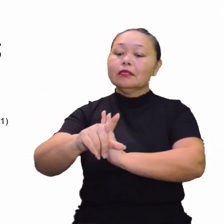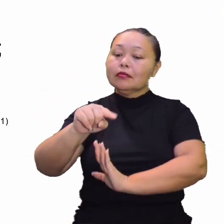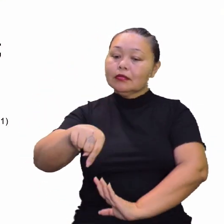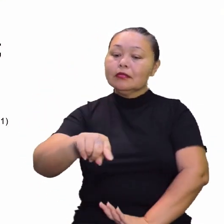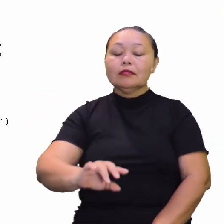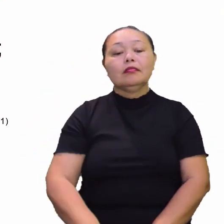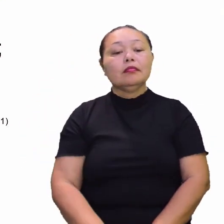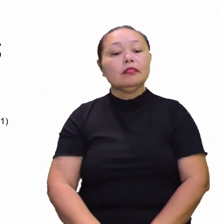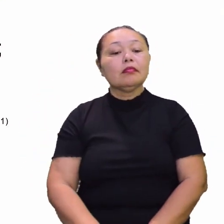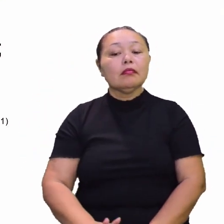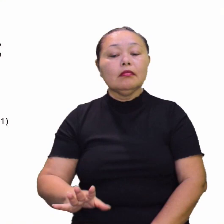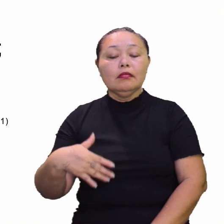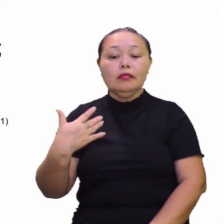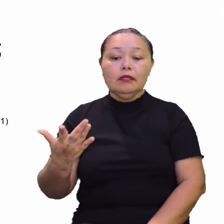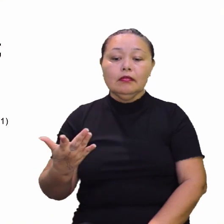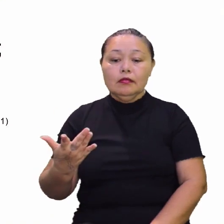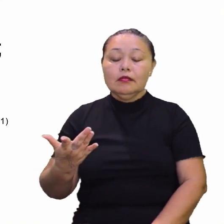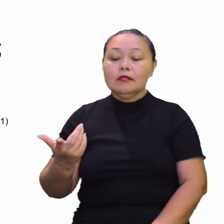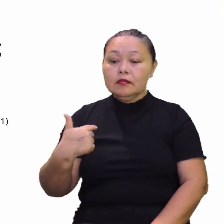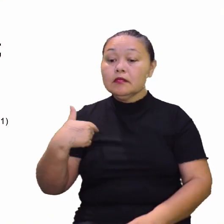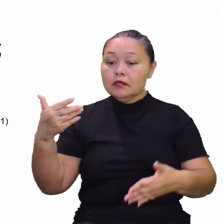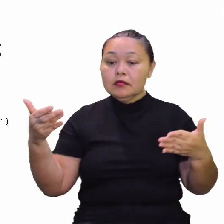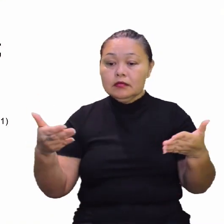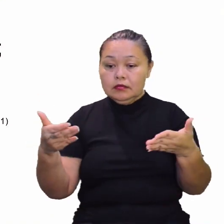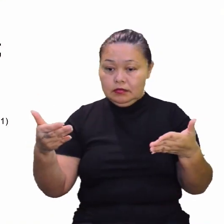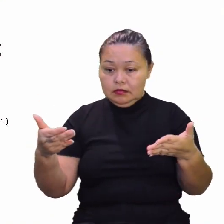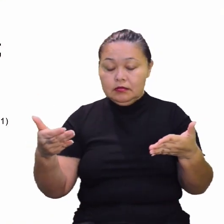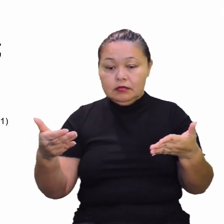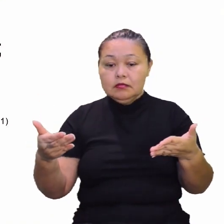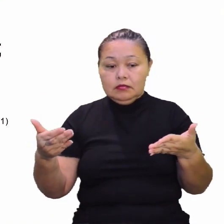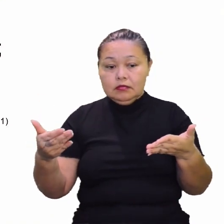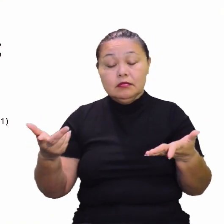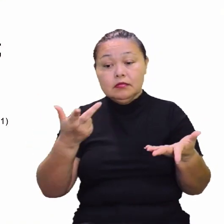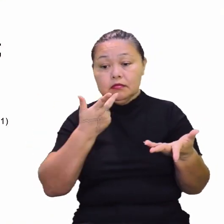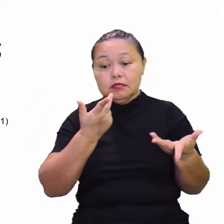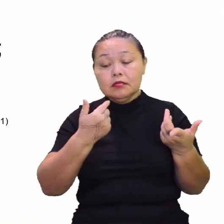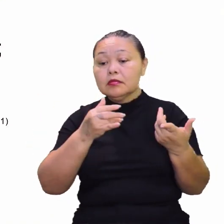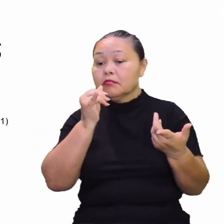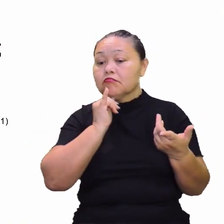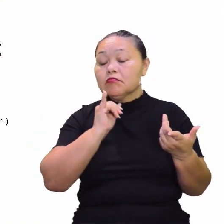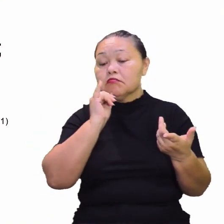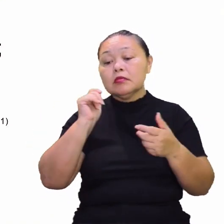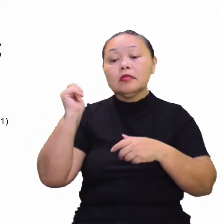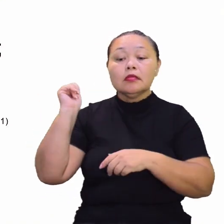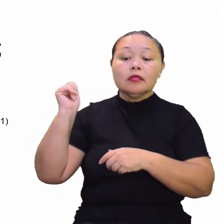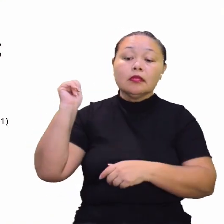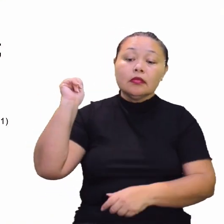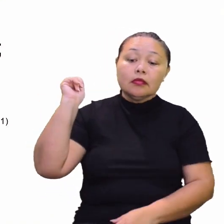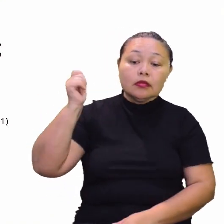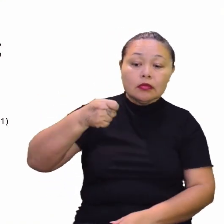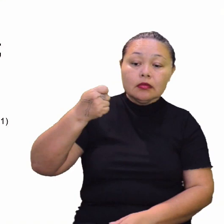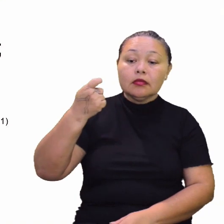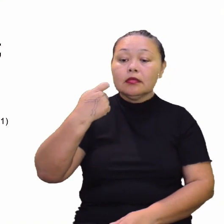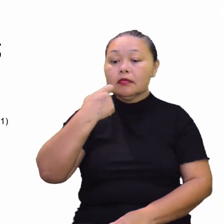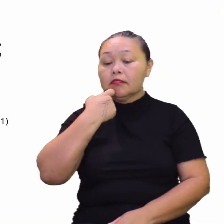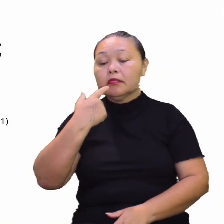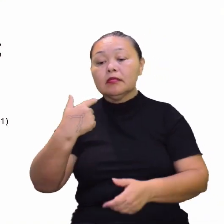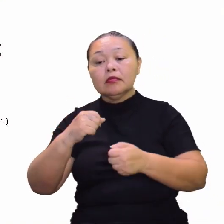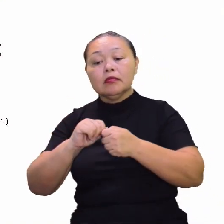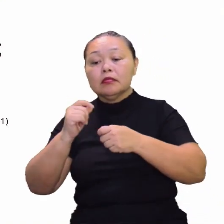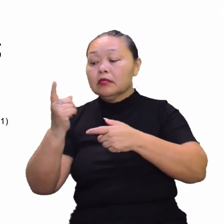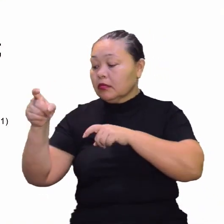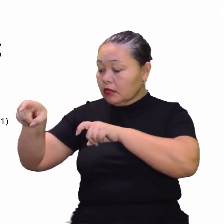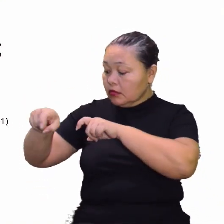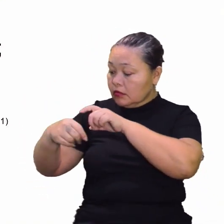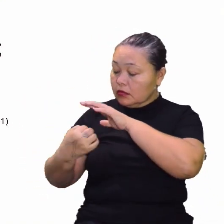isso. E a questão também do presente, né? Sim. A gente pode citar, por exemplo, a pesca, o plantio, que muitas